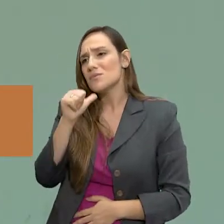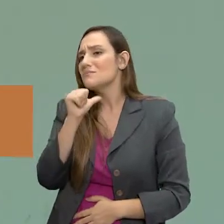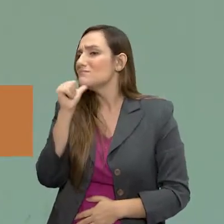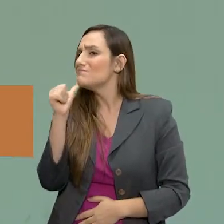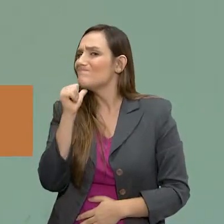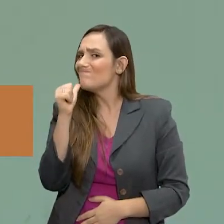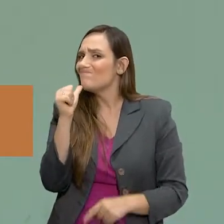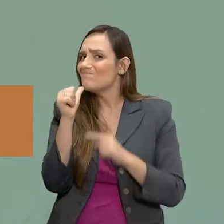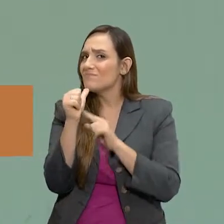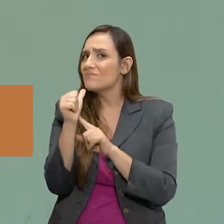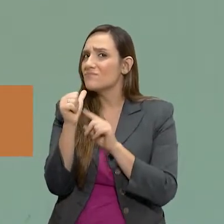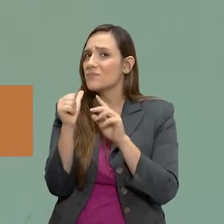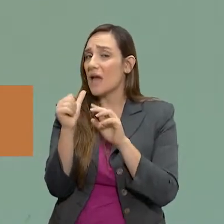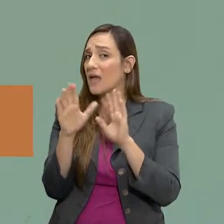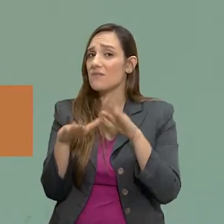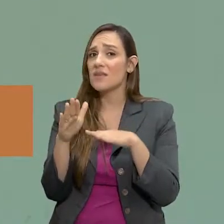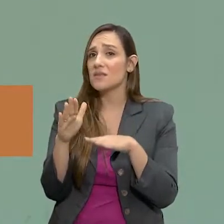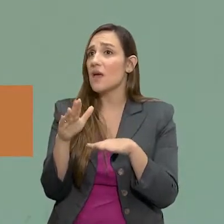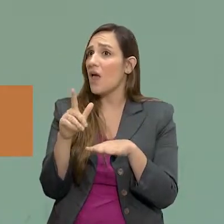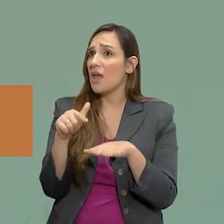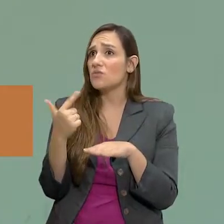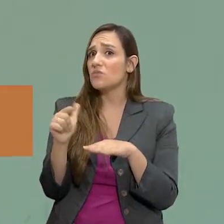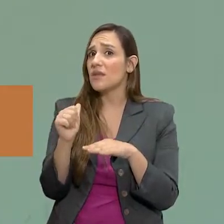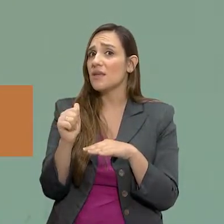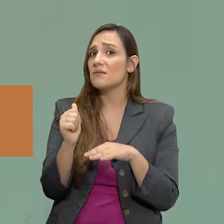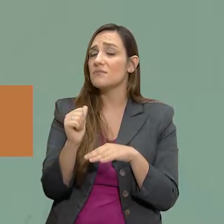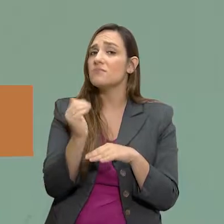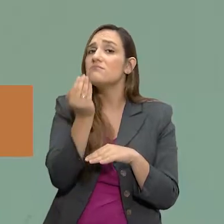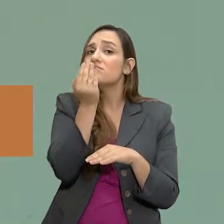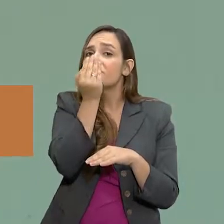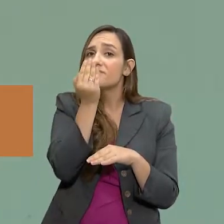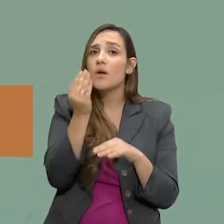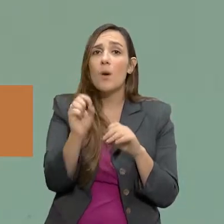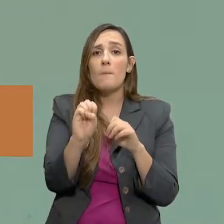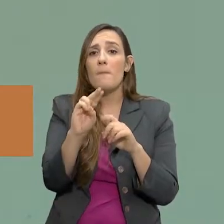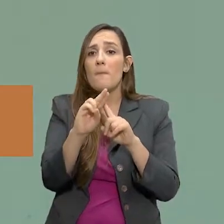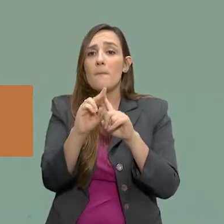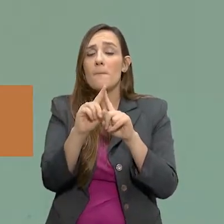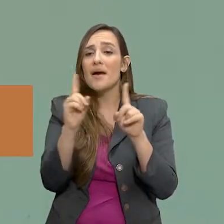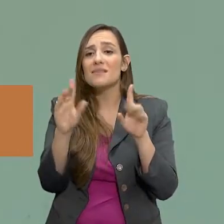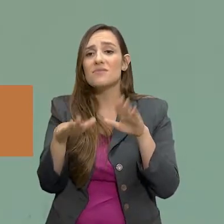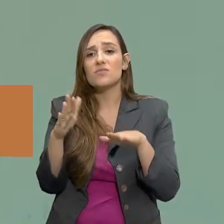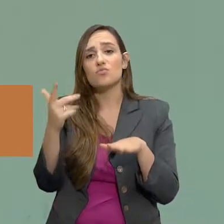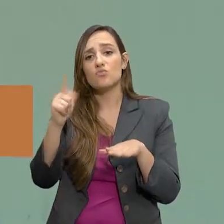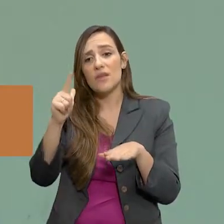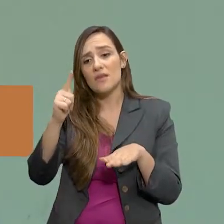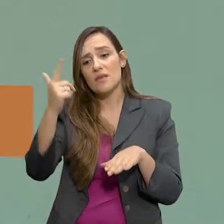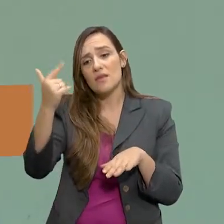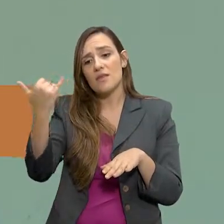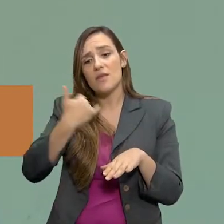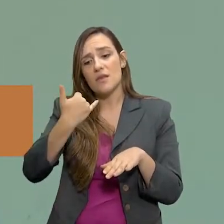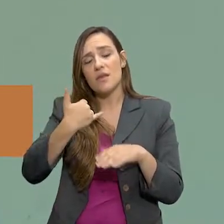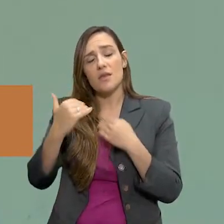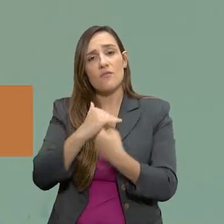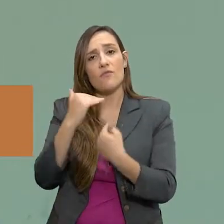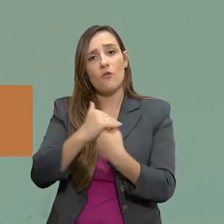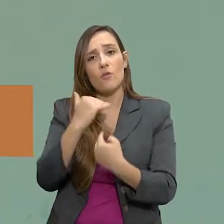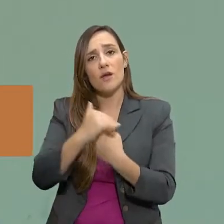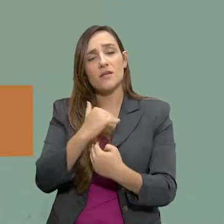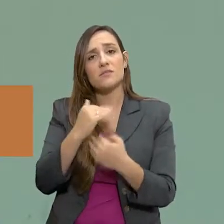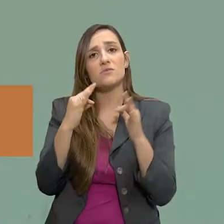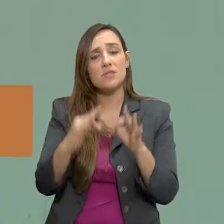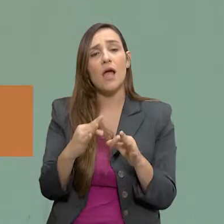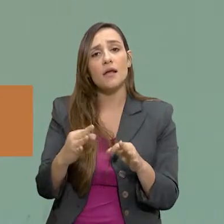só de não ter o absorvente, mas eu também estou falando de não ter a informação sobre menstruação ou de não ter o saneamento básico, né,